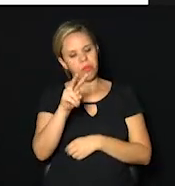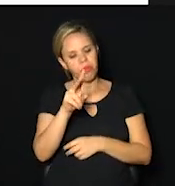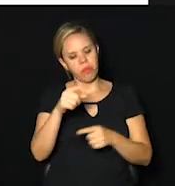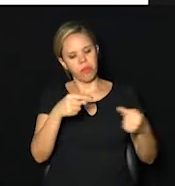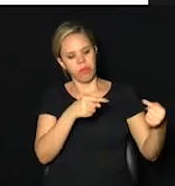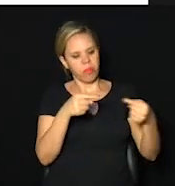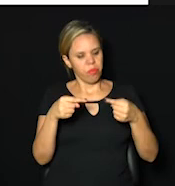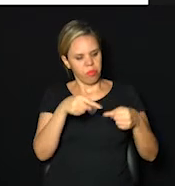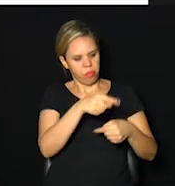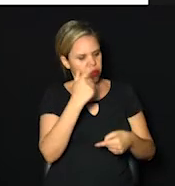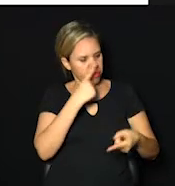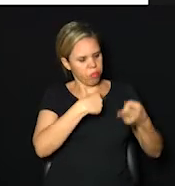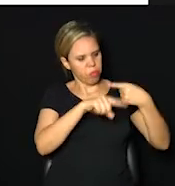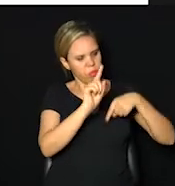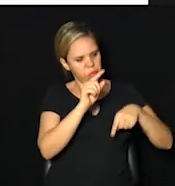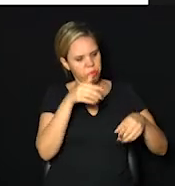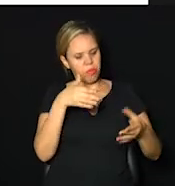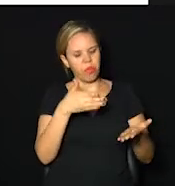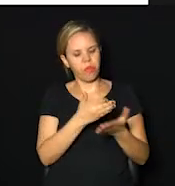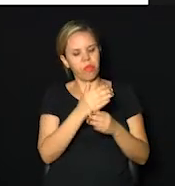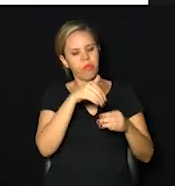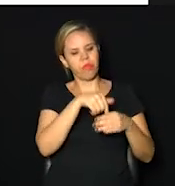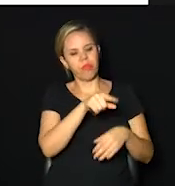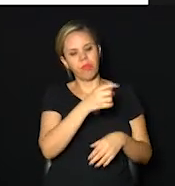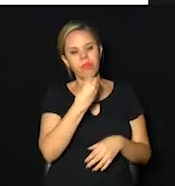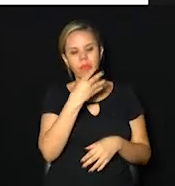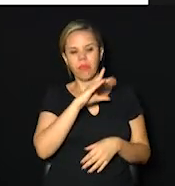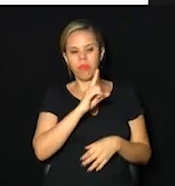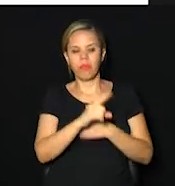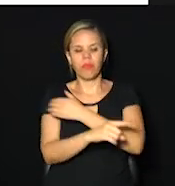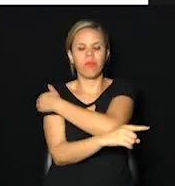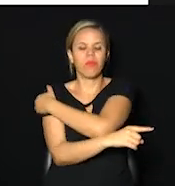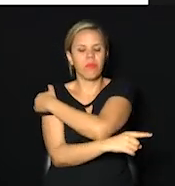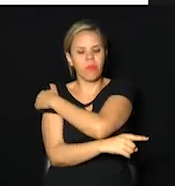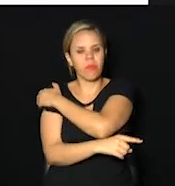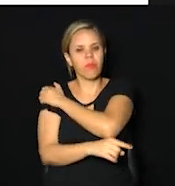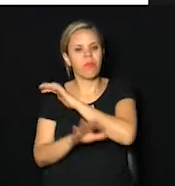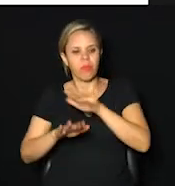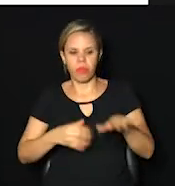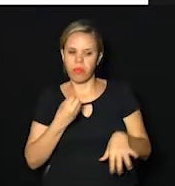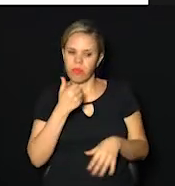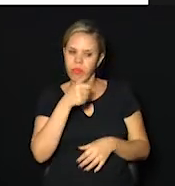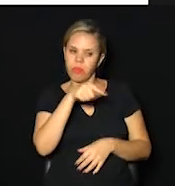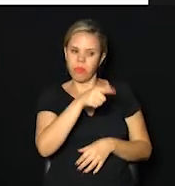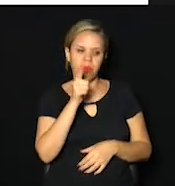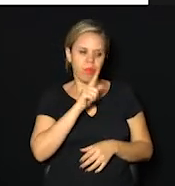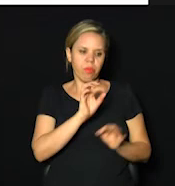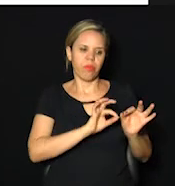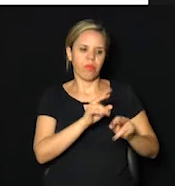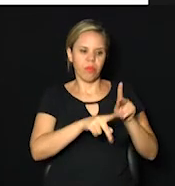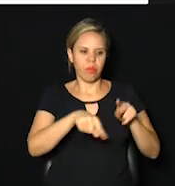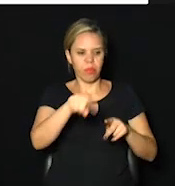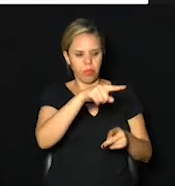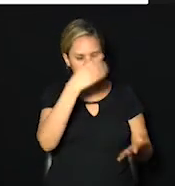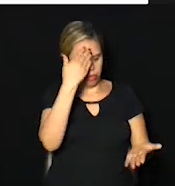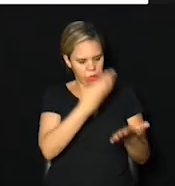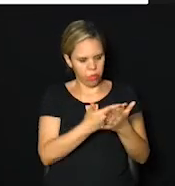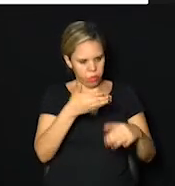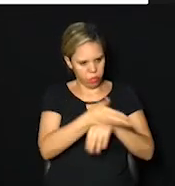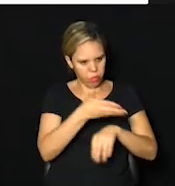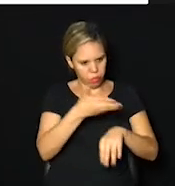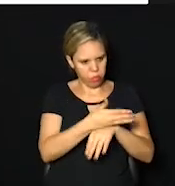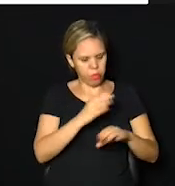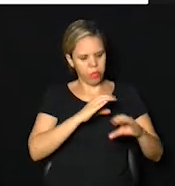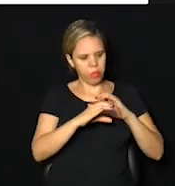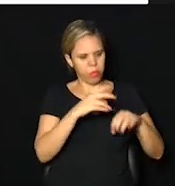que consegue sucesso eleitoral, ele bem ou mal, e provavelmente bem, consegue fazer com que as pessoas se sintam participantes do processo de